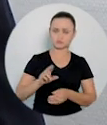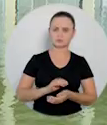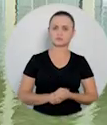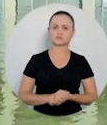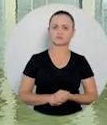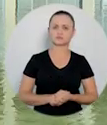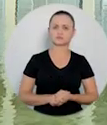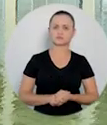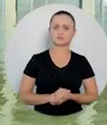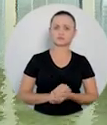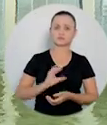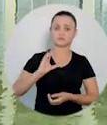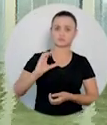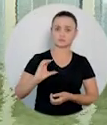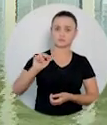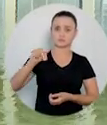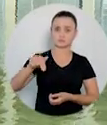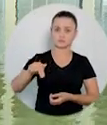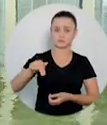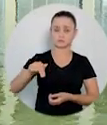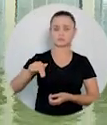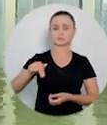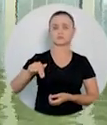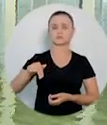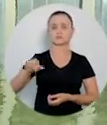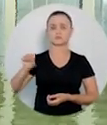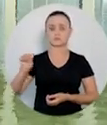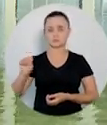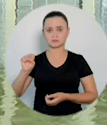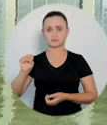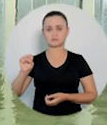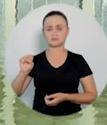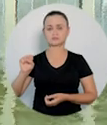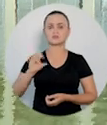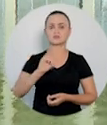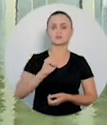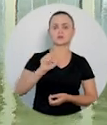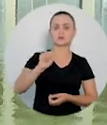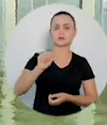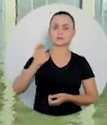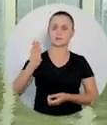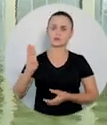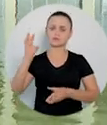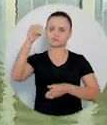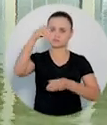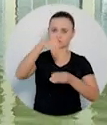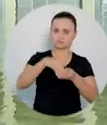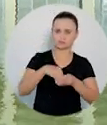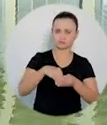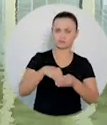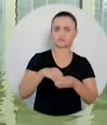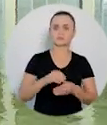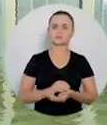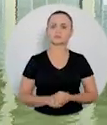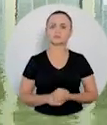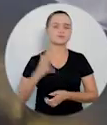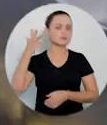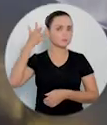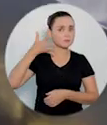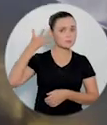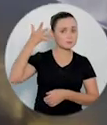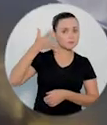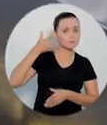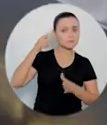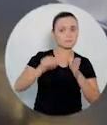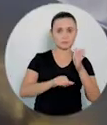universidades. O Conselho Nacional de Segurança Pública realiza a primeira reunião do ano e a OAB participa do debate. Vamos conferir?